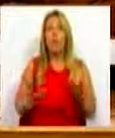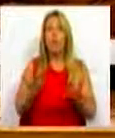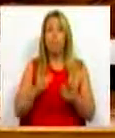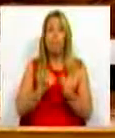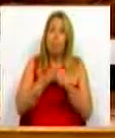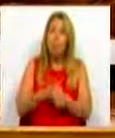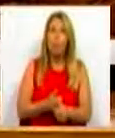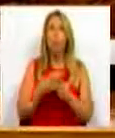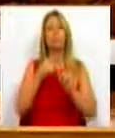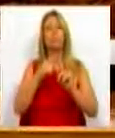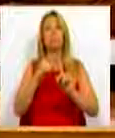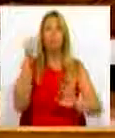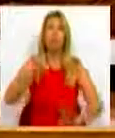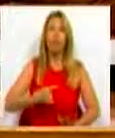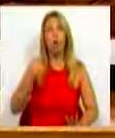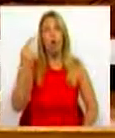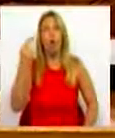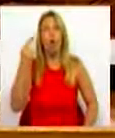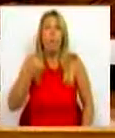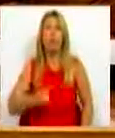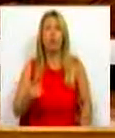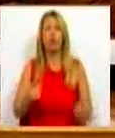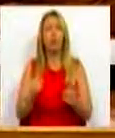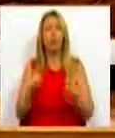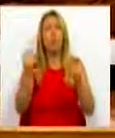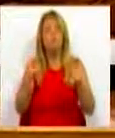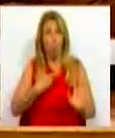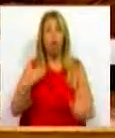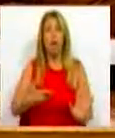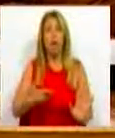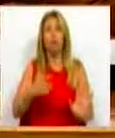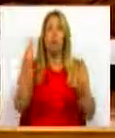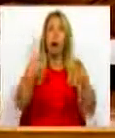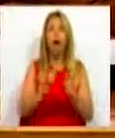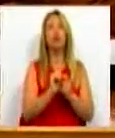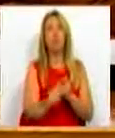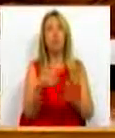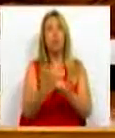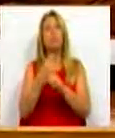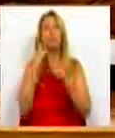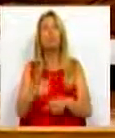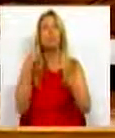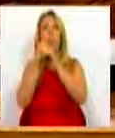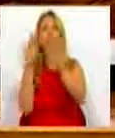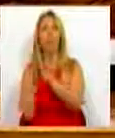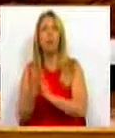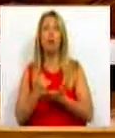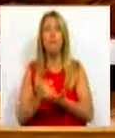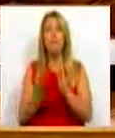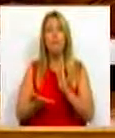deveres e obrigações e o direito a ter não apenas um subsídio, mas um serviço público de emprego que apoie mais e melhor as